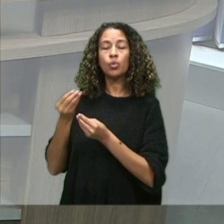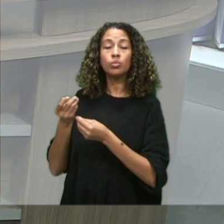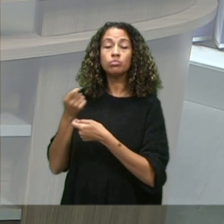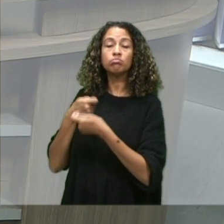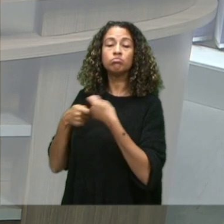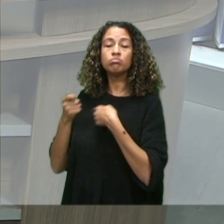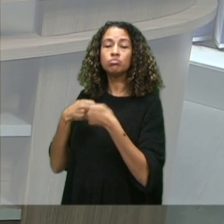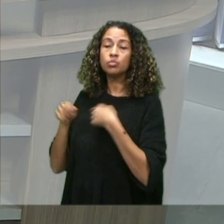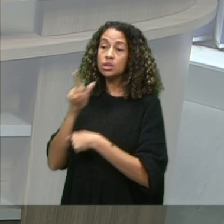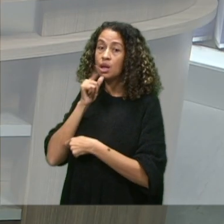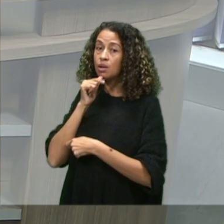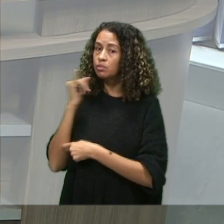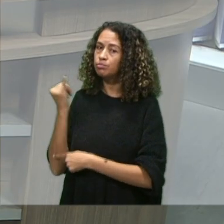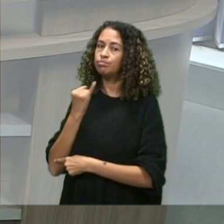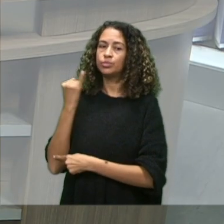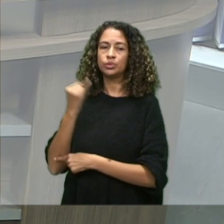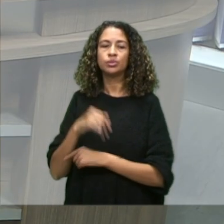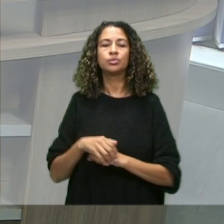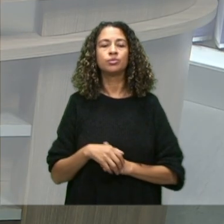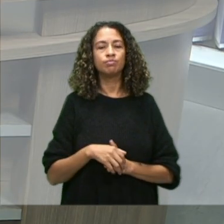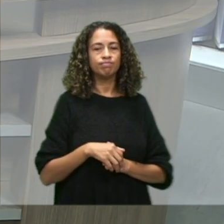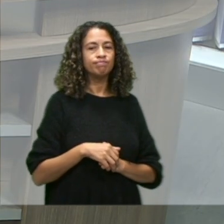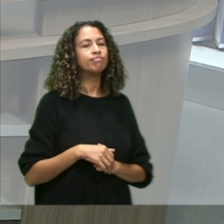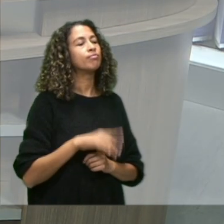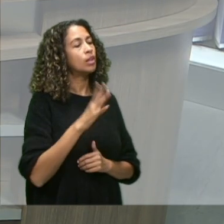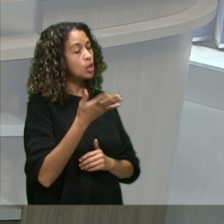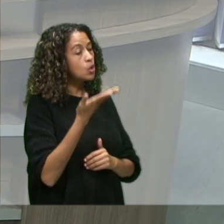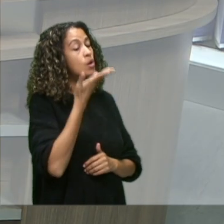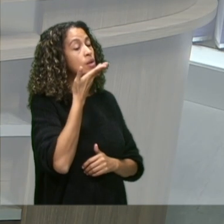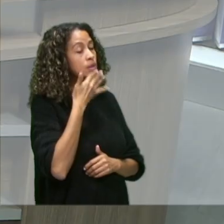tão importante. É desde pequenininho, né? É desde